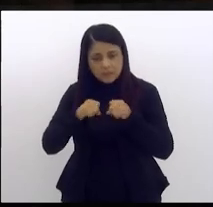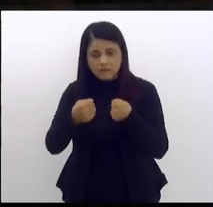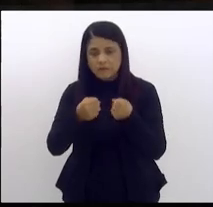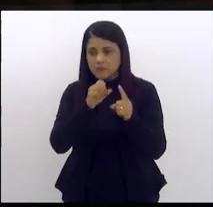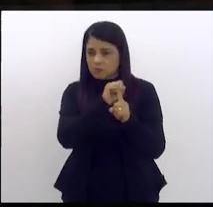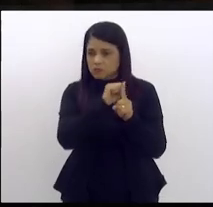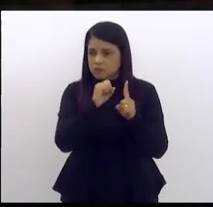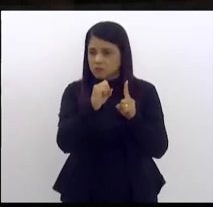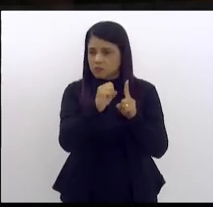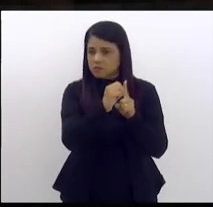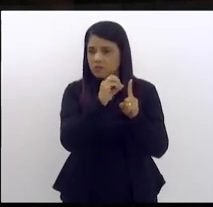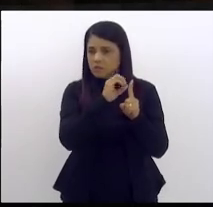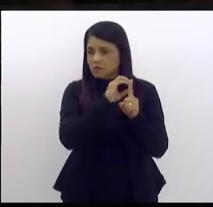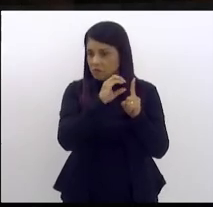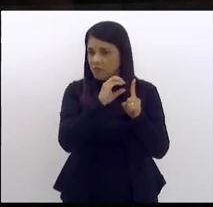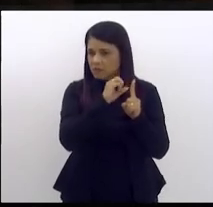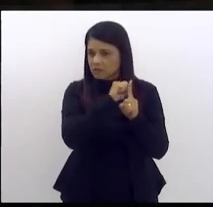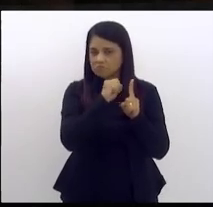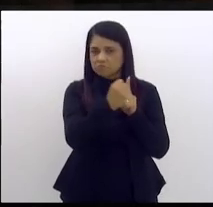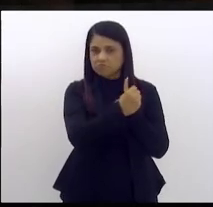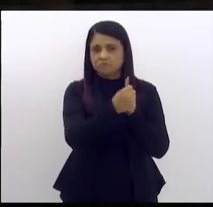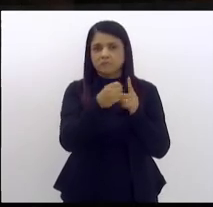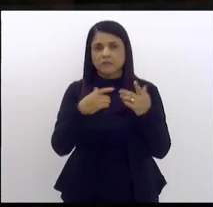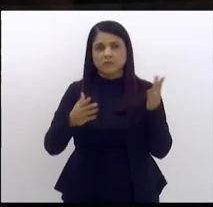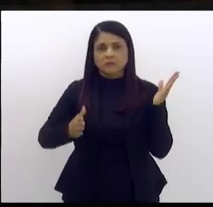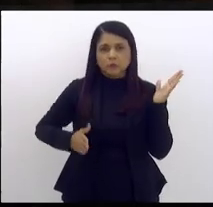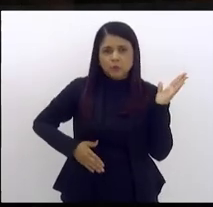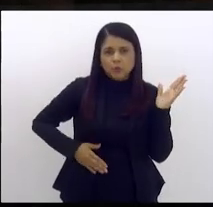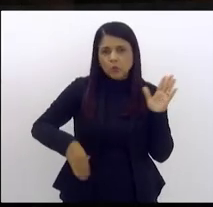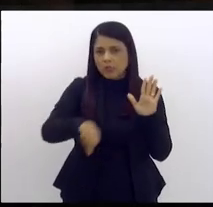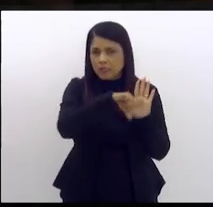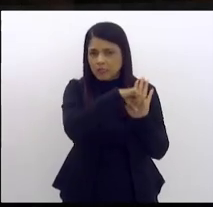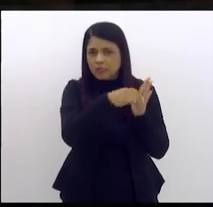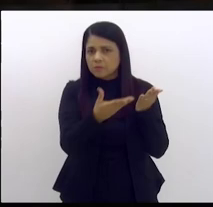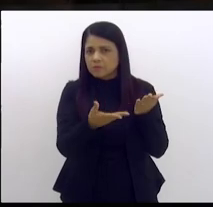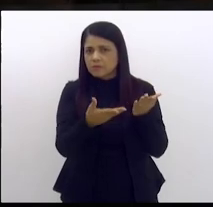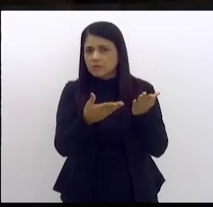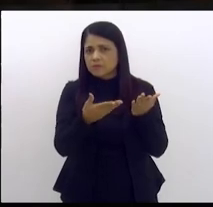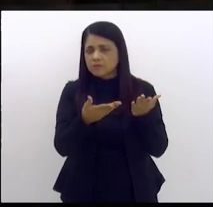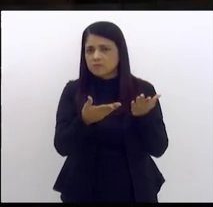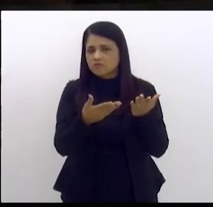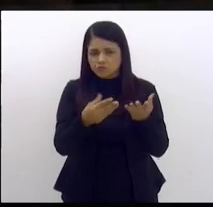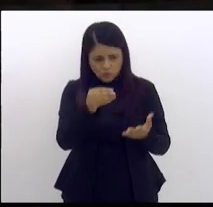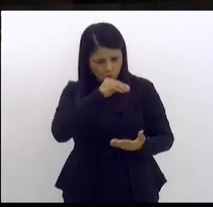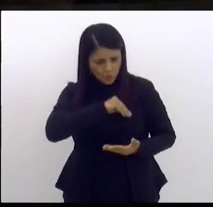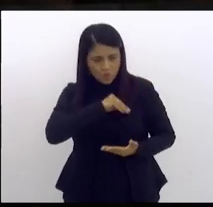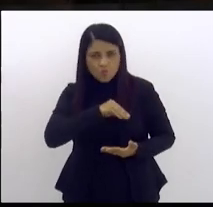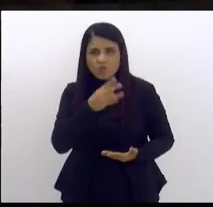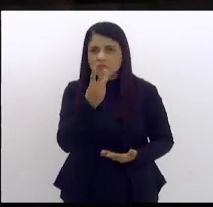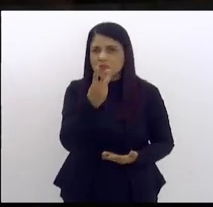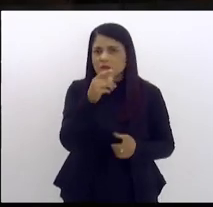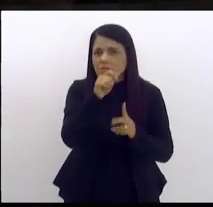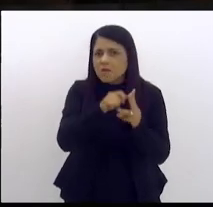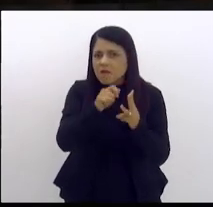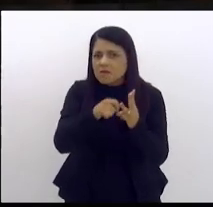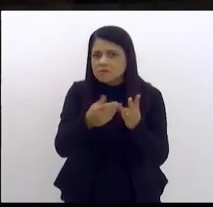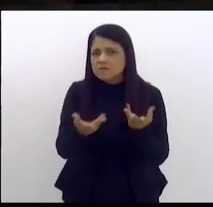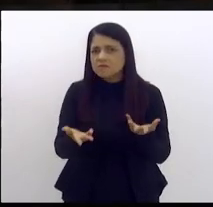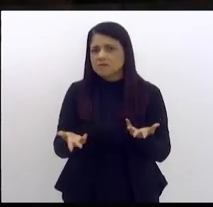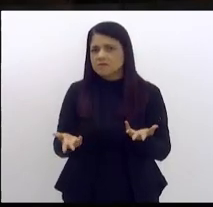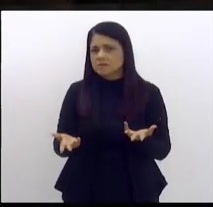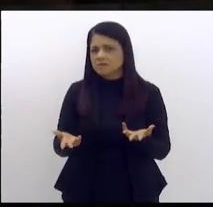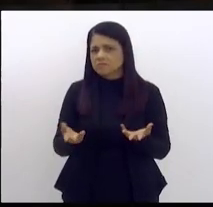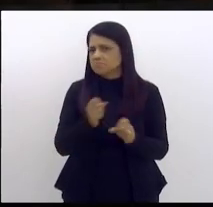sociedade dos bandidos da criminalidade da violência e não recebe nada há 3 meses existe isso em